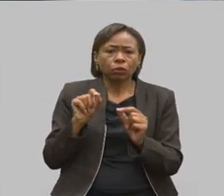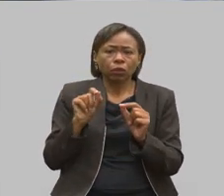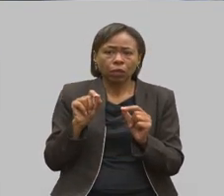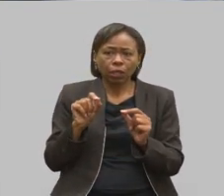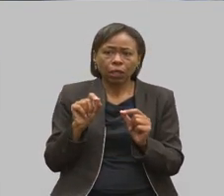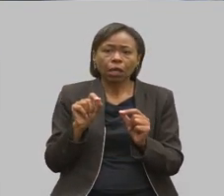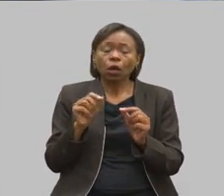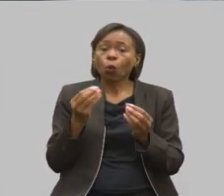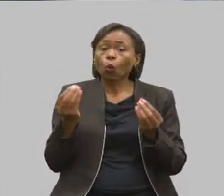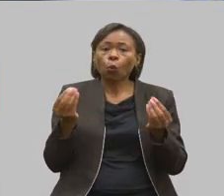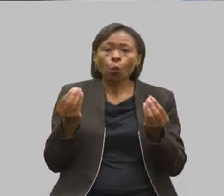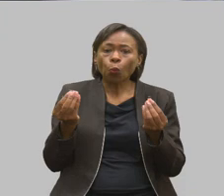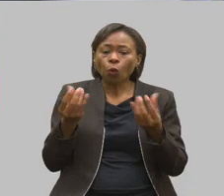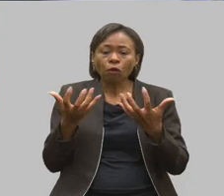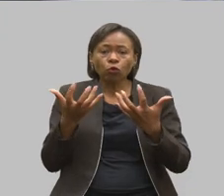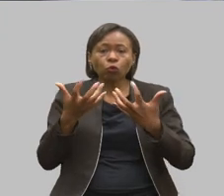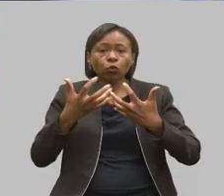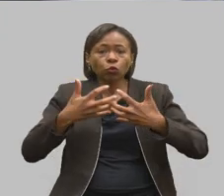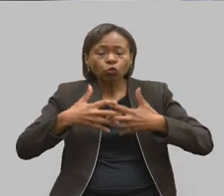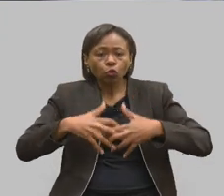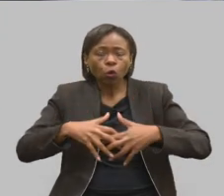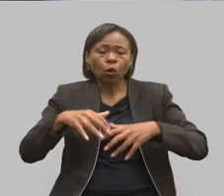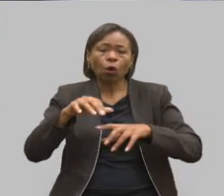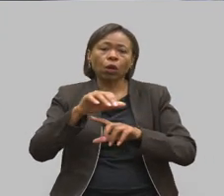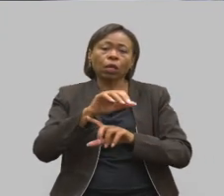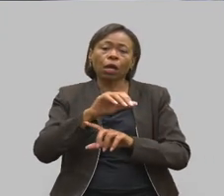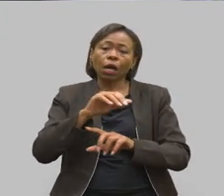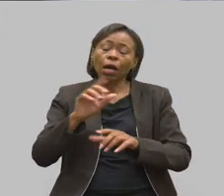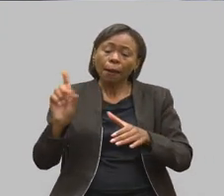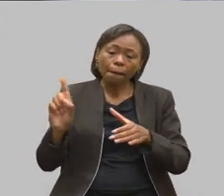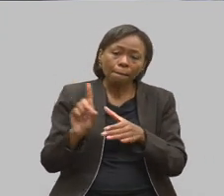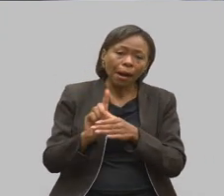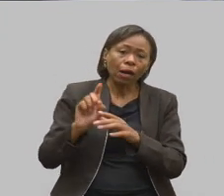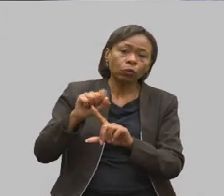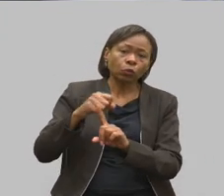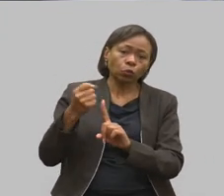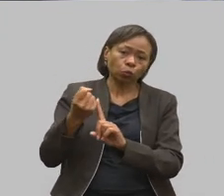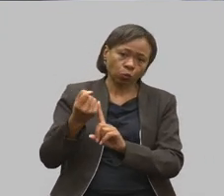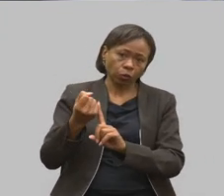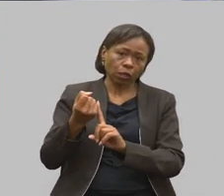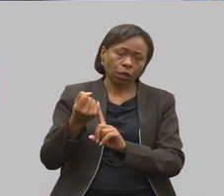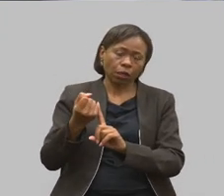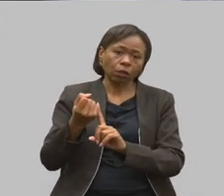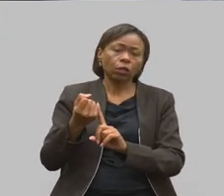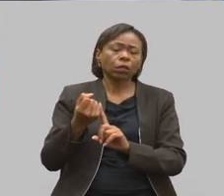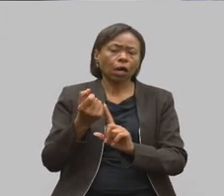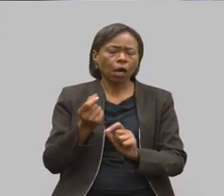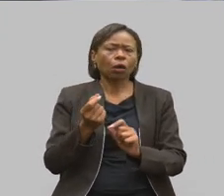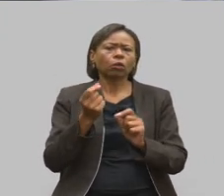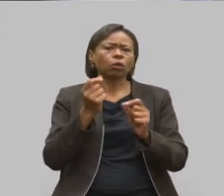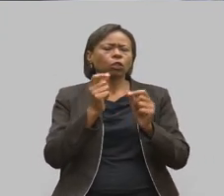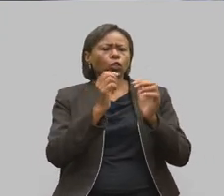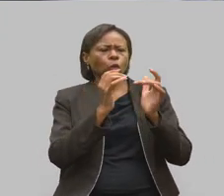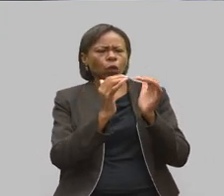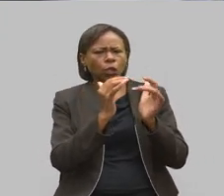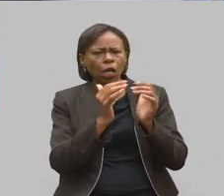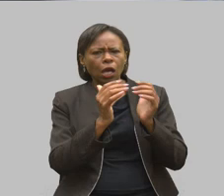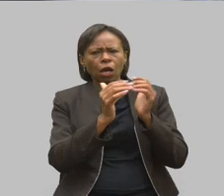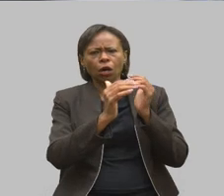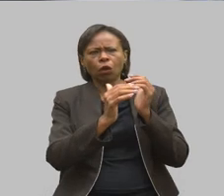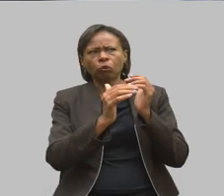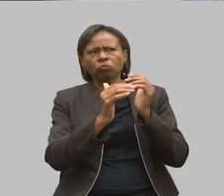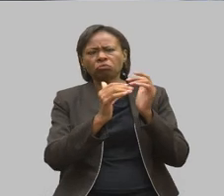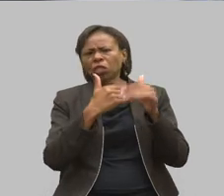funcionalidade e a participação social Então dentro do neurodesenvolvimento dentro das doenças raras